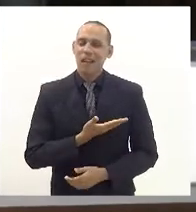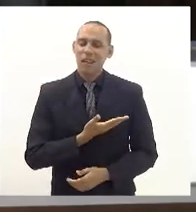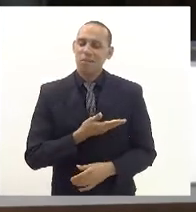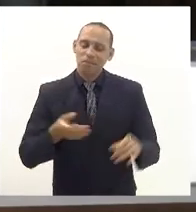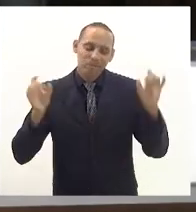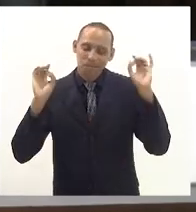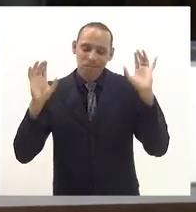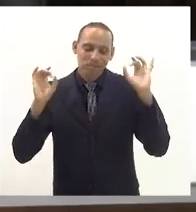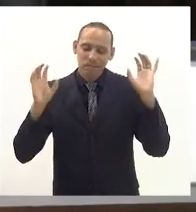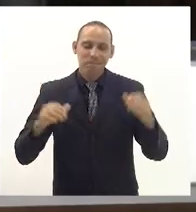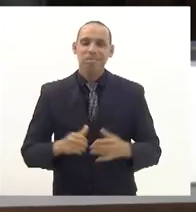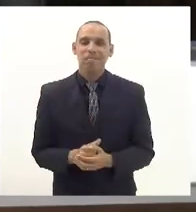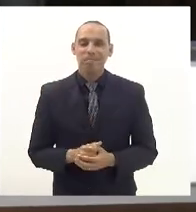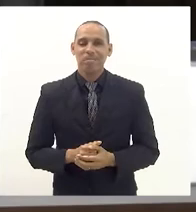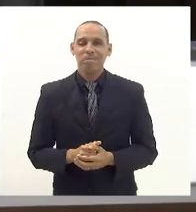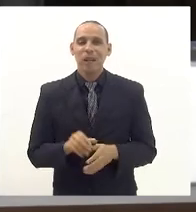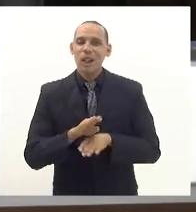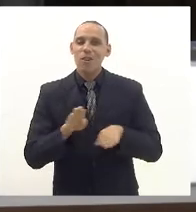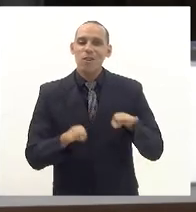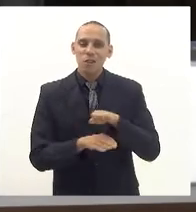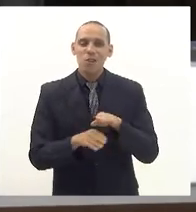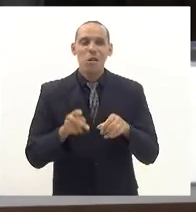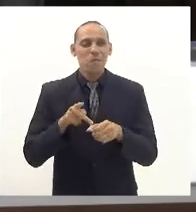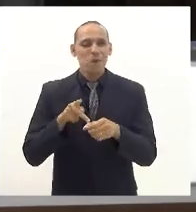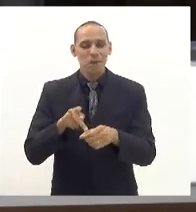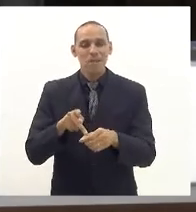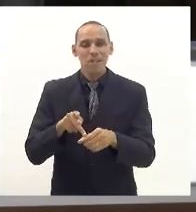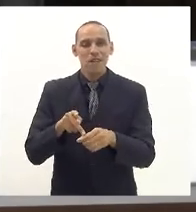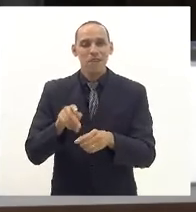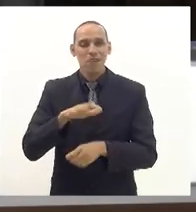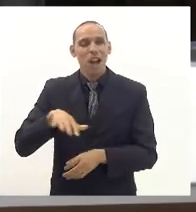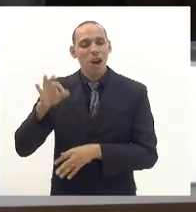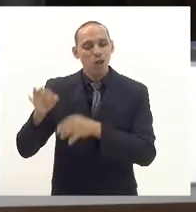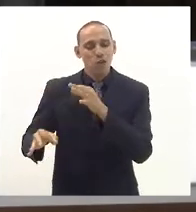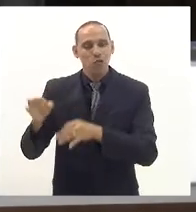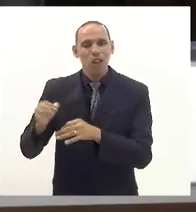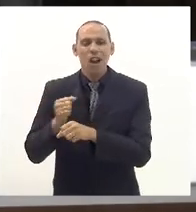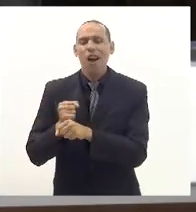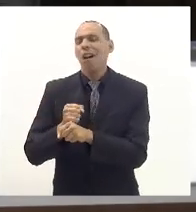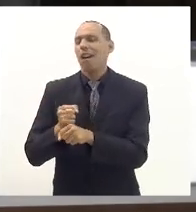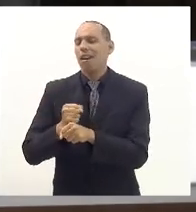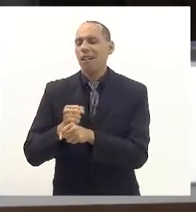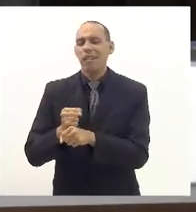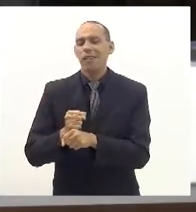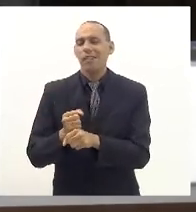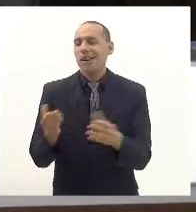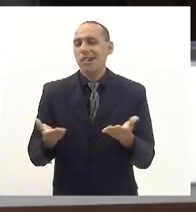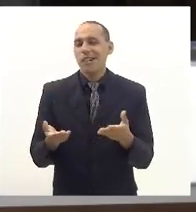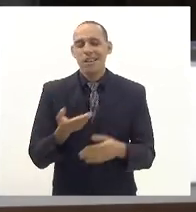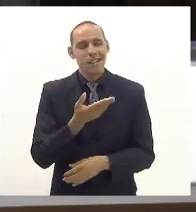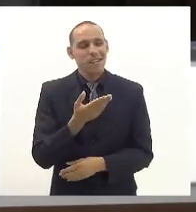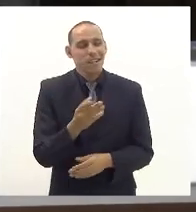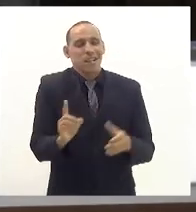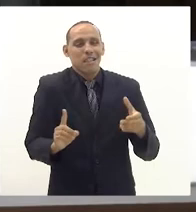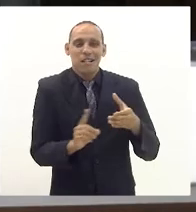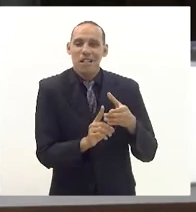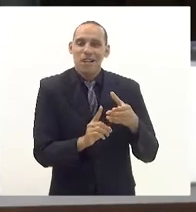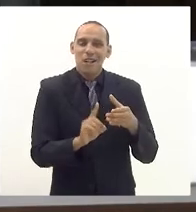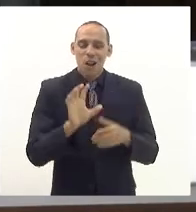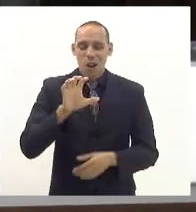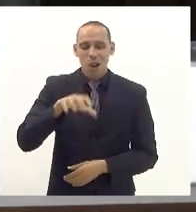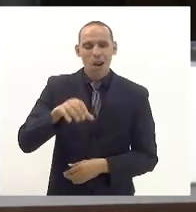especial subprocurador-geral de justiça por muitos anos hoje o integrante do órgão